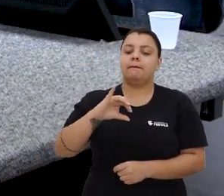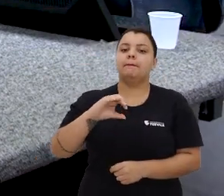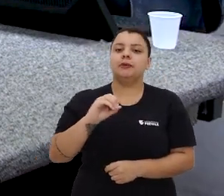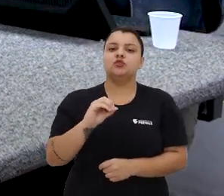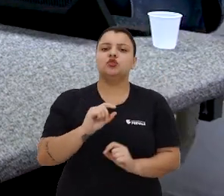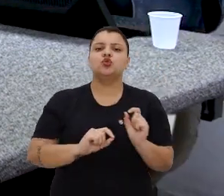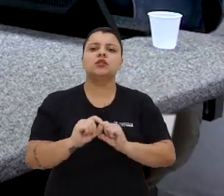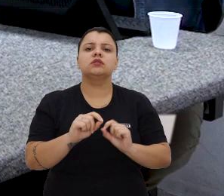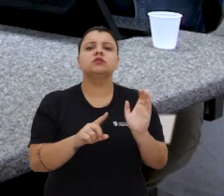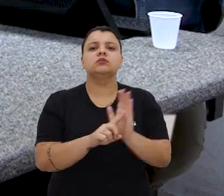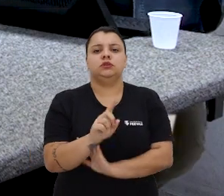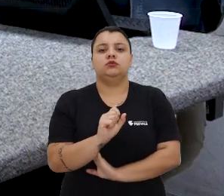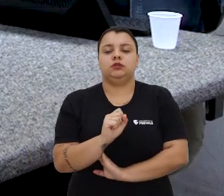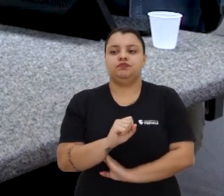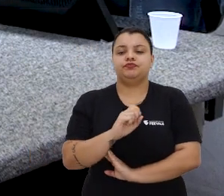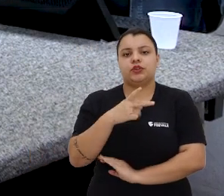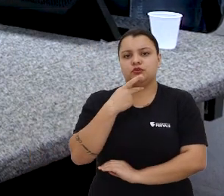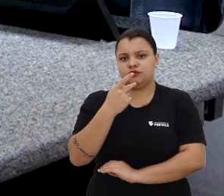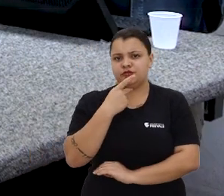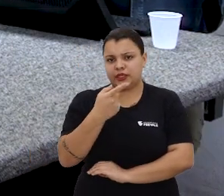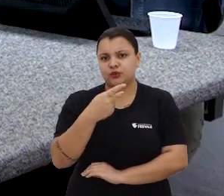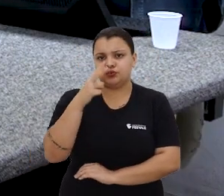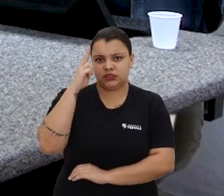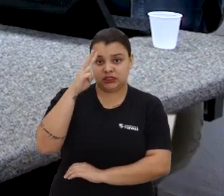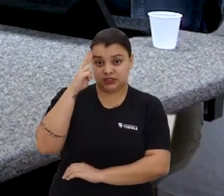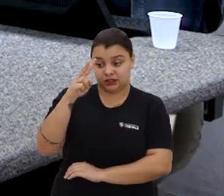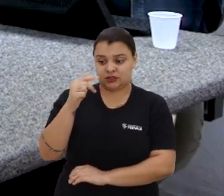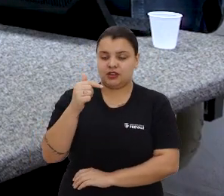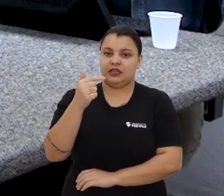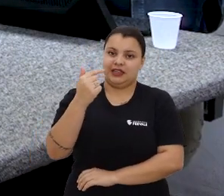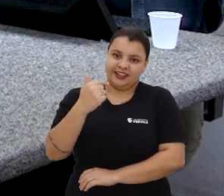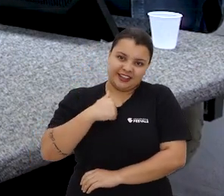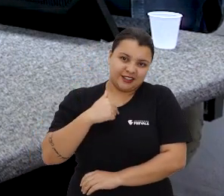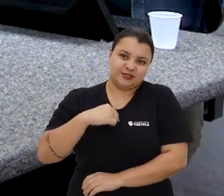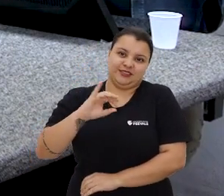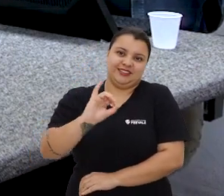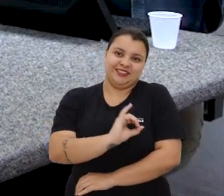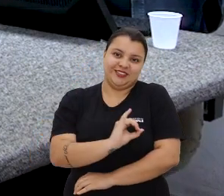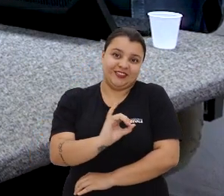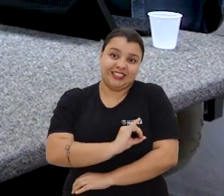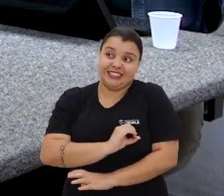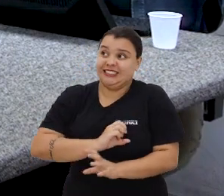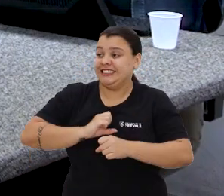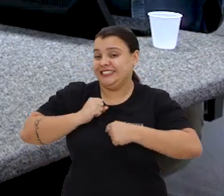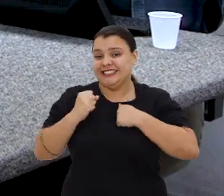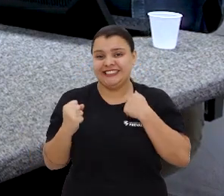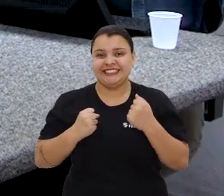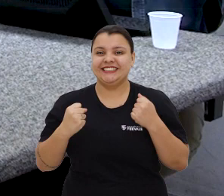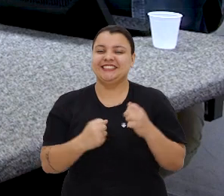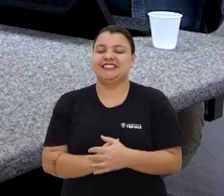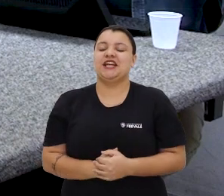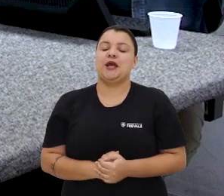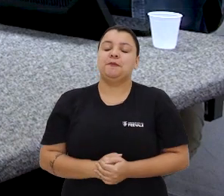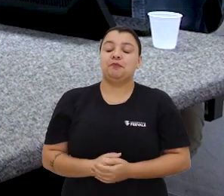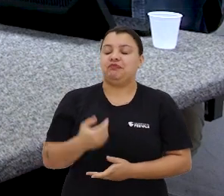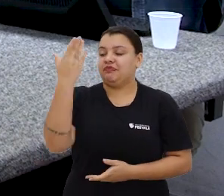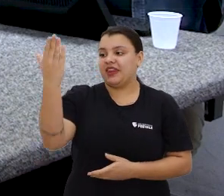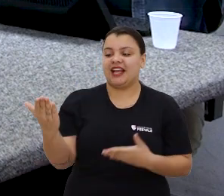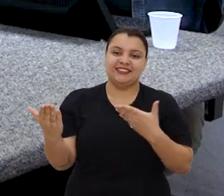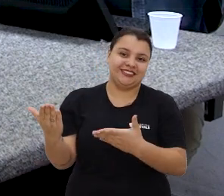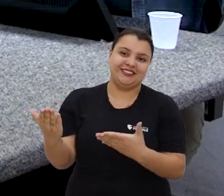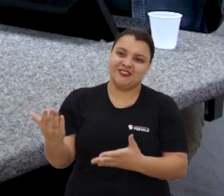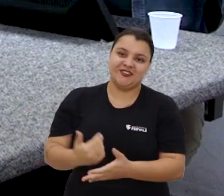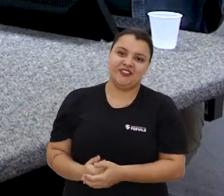perguntar, assim, apesar de tu ter comentado sobre essa história, eu sou uma colorada fanática, então te